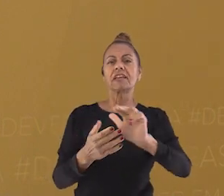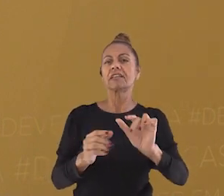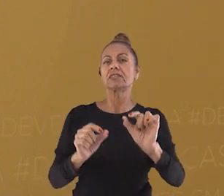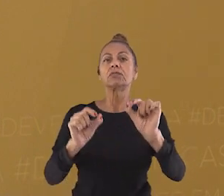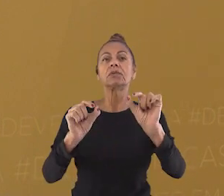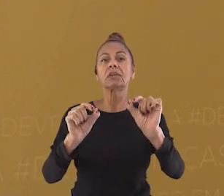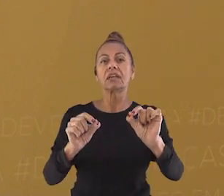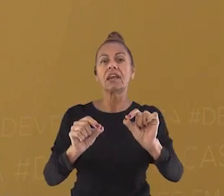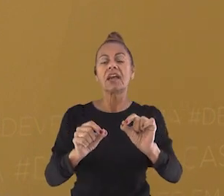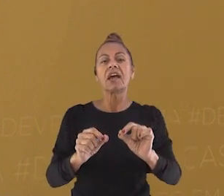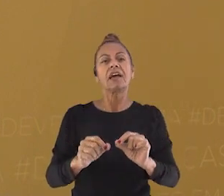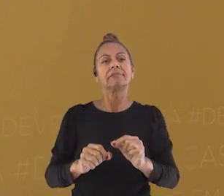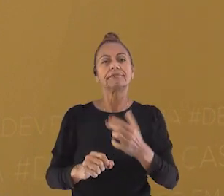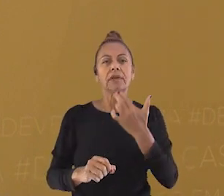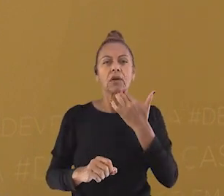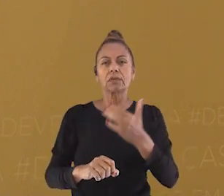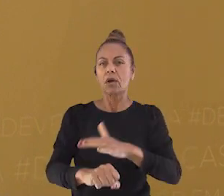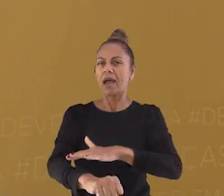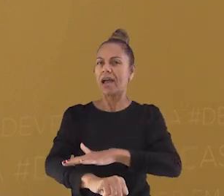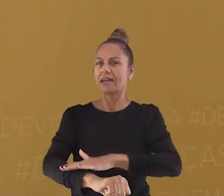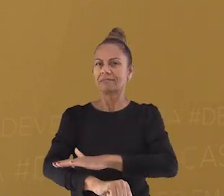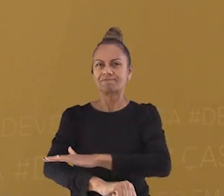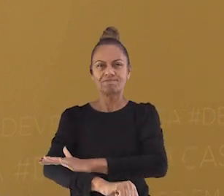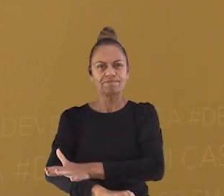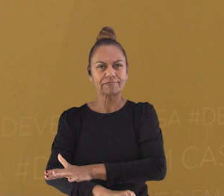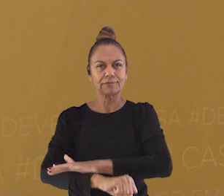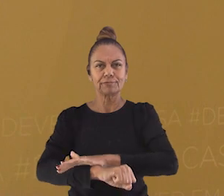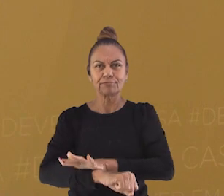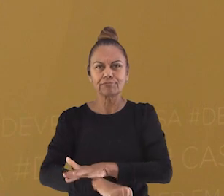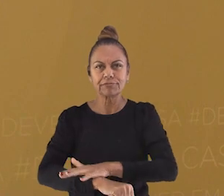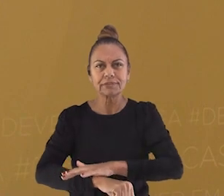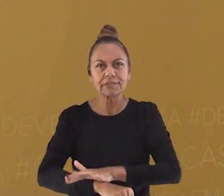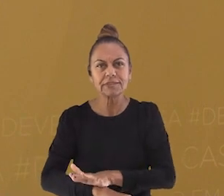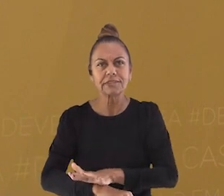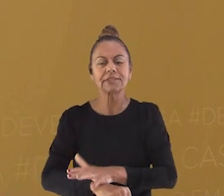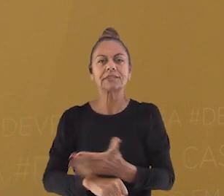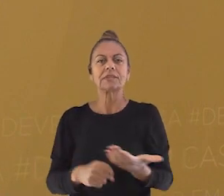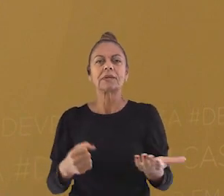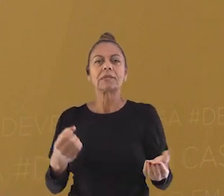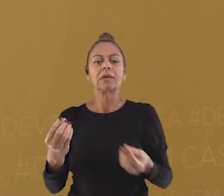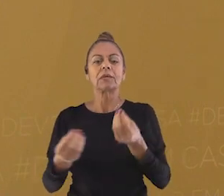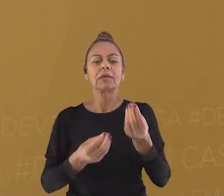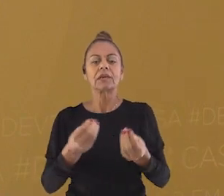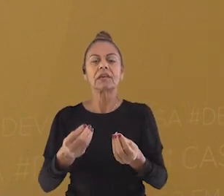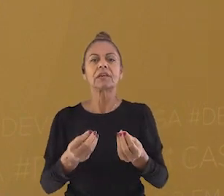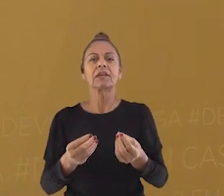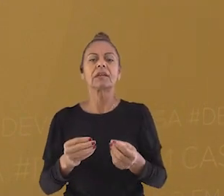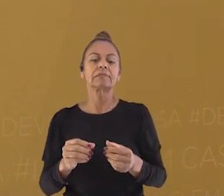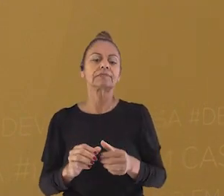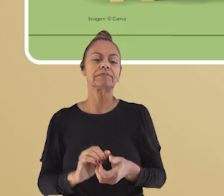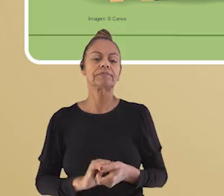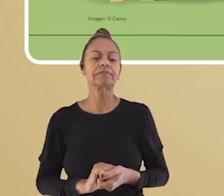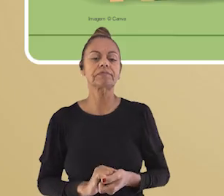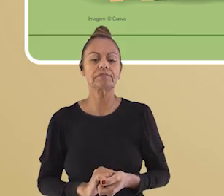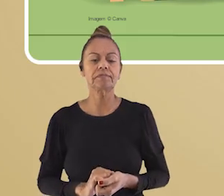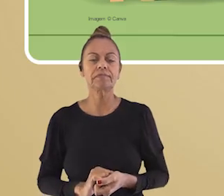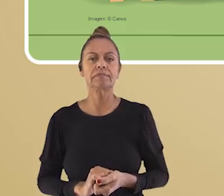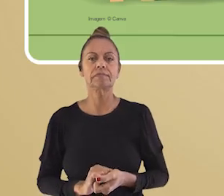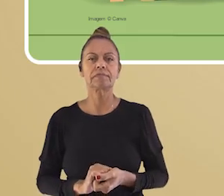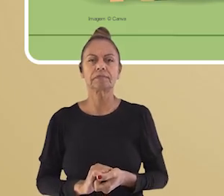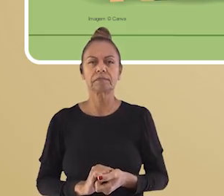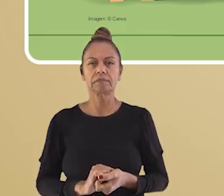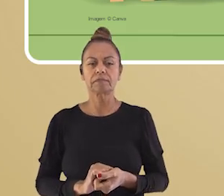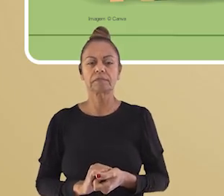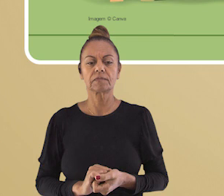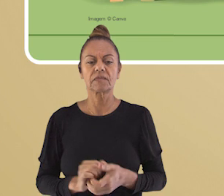na sociedade de diversas maneiras e que no Brasil é destaque para a população negra e indígena. O